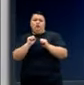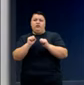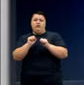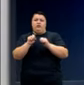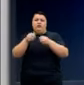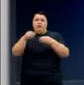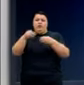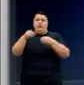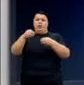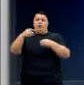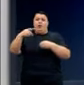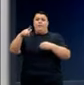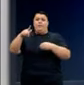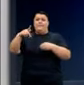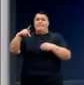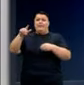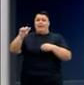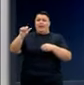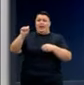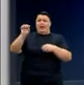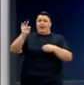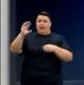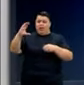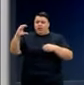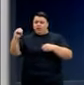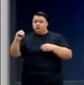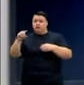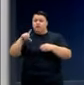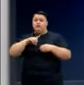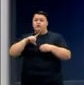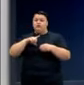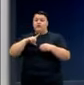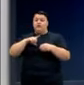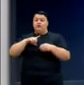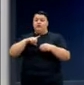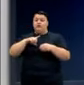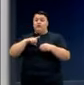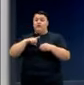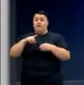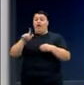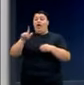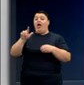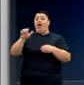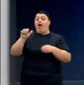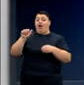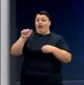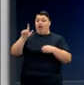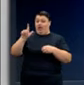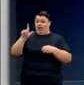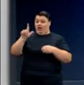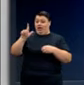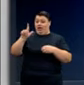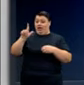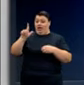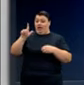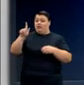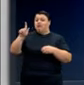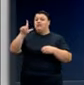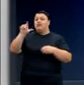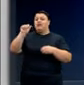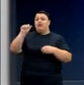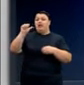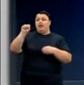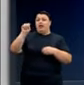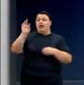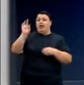ou triblástico, vai ocorrer na gastrulação, como eu mostrei para vocês aqui na imagem,